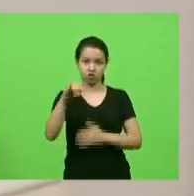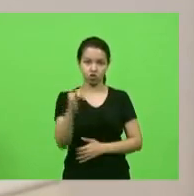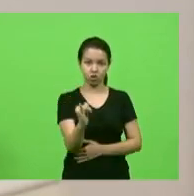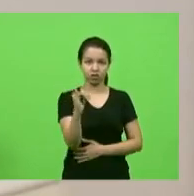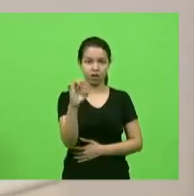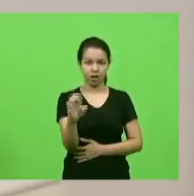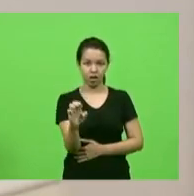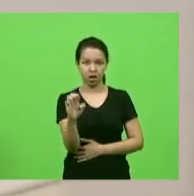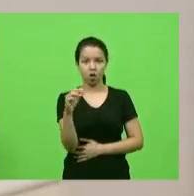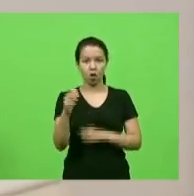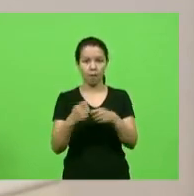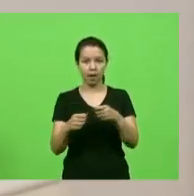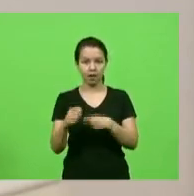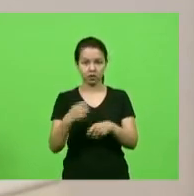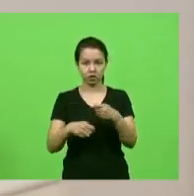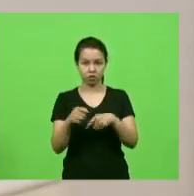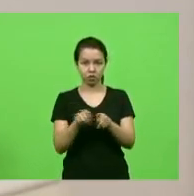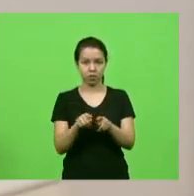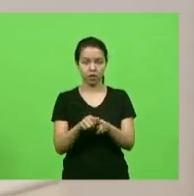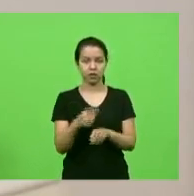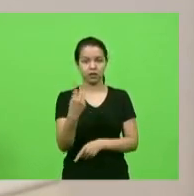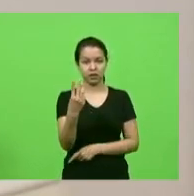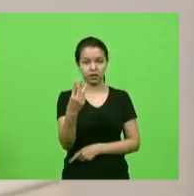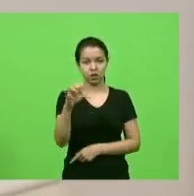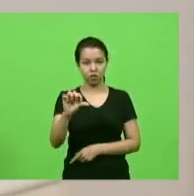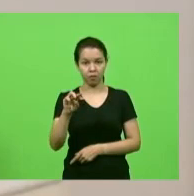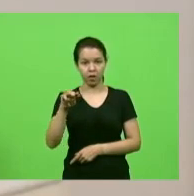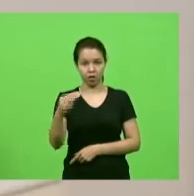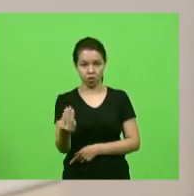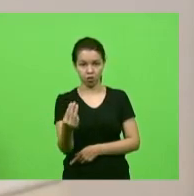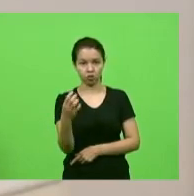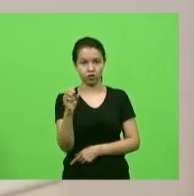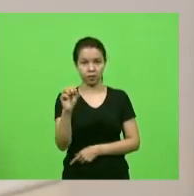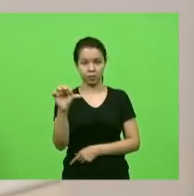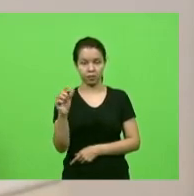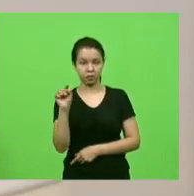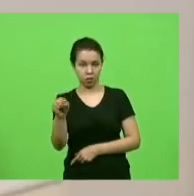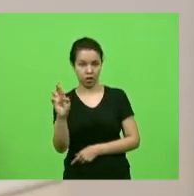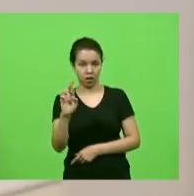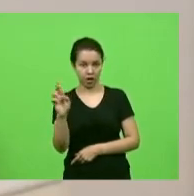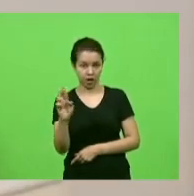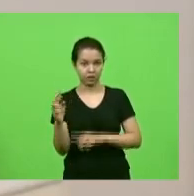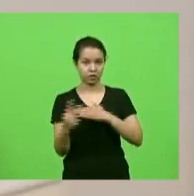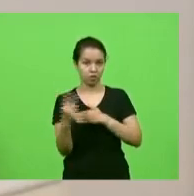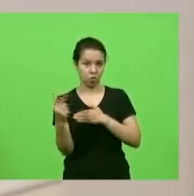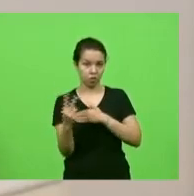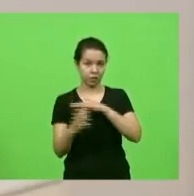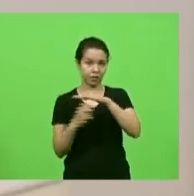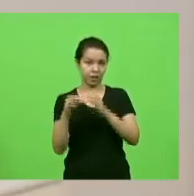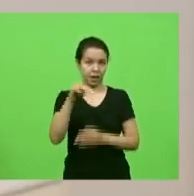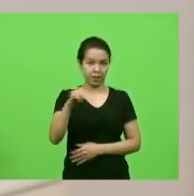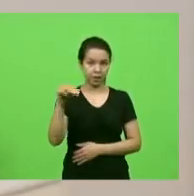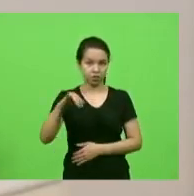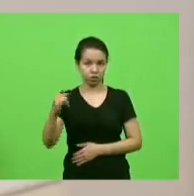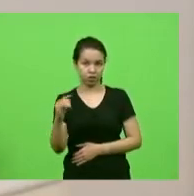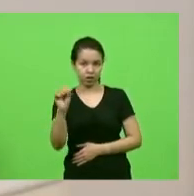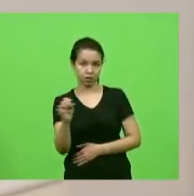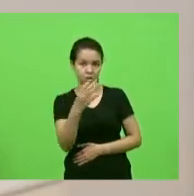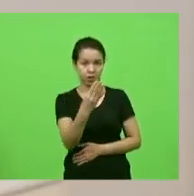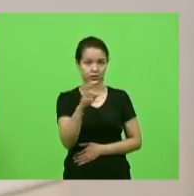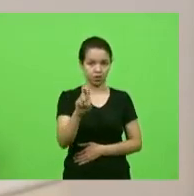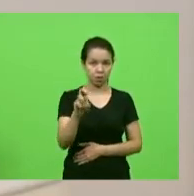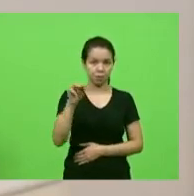de R$ 39 milhões e 80 mil reais, e a segunda da empresa MMJS, de R$ 45 milhões de